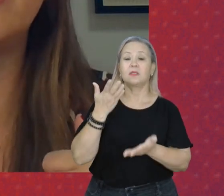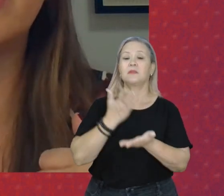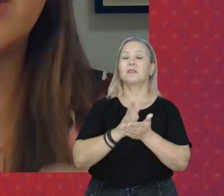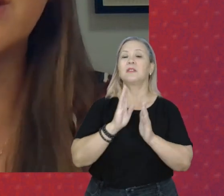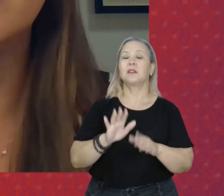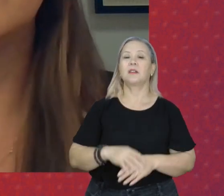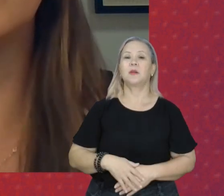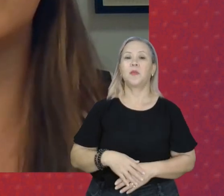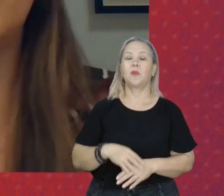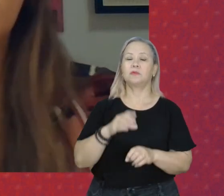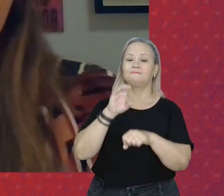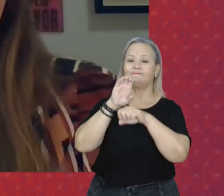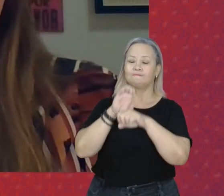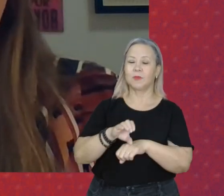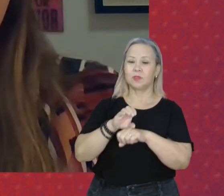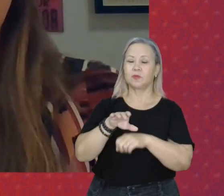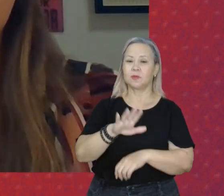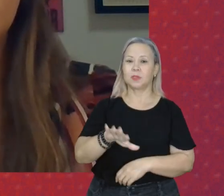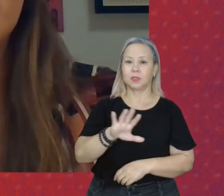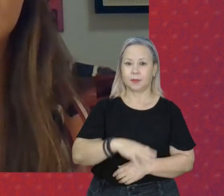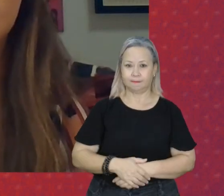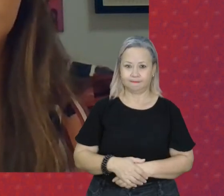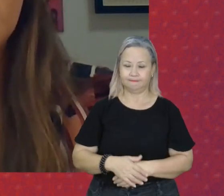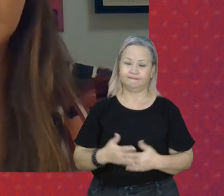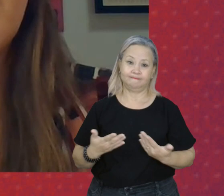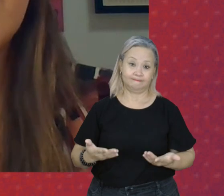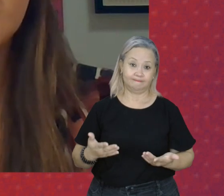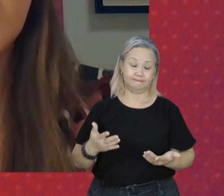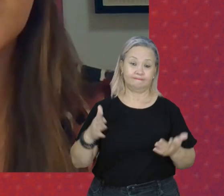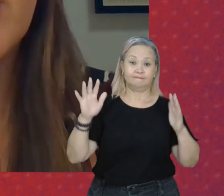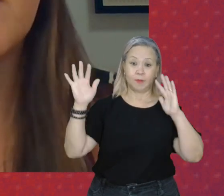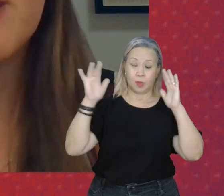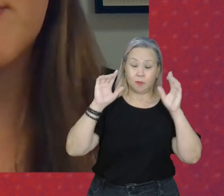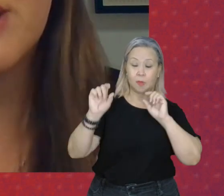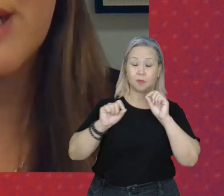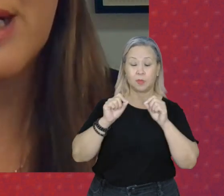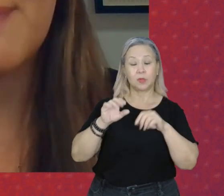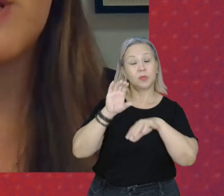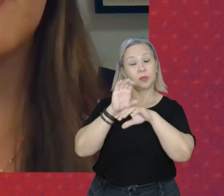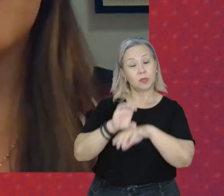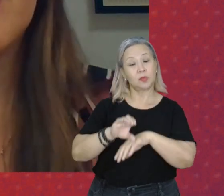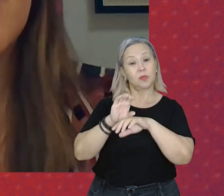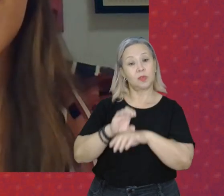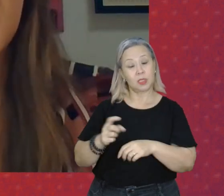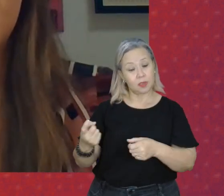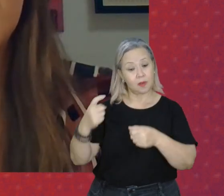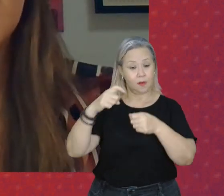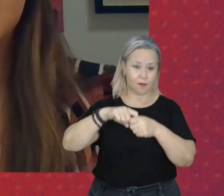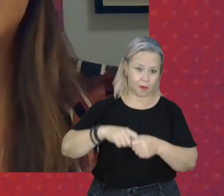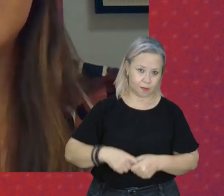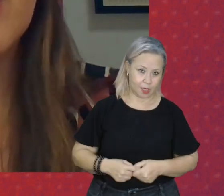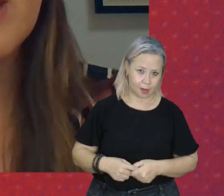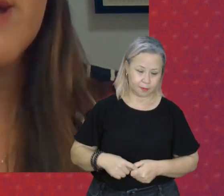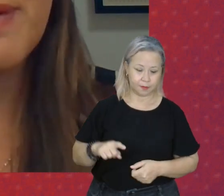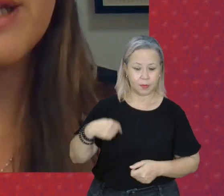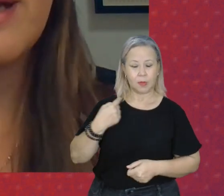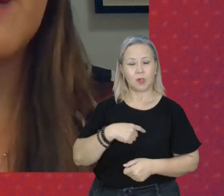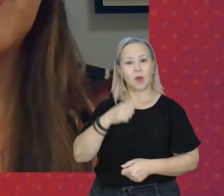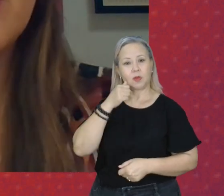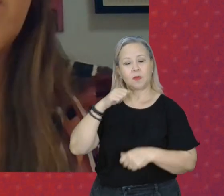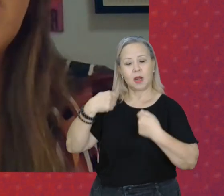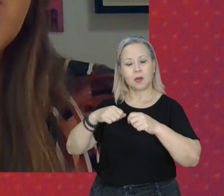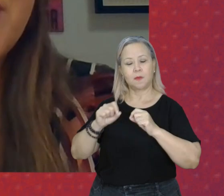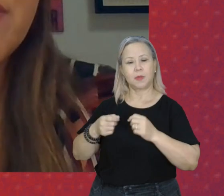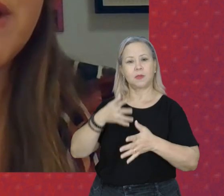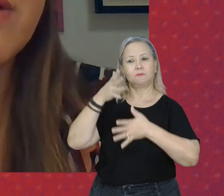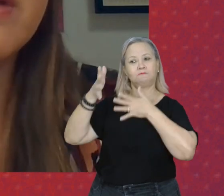eu imagino que no novo governo os conselhos sejam retomados e nós, mulheres, precisamos estar lá, precisamos clamar por democracia paritária